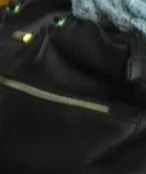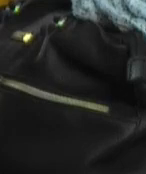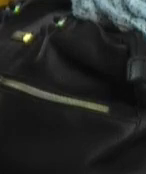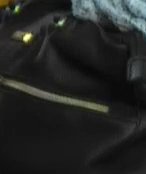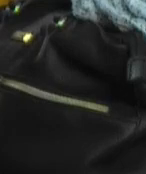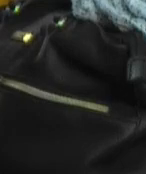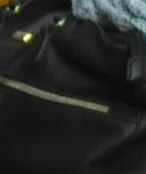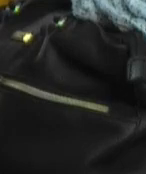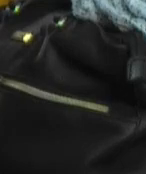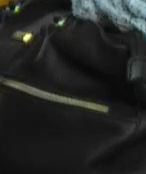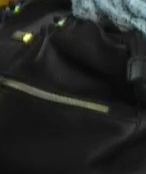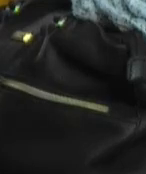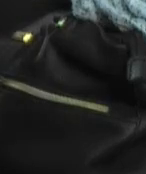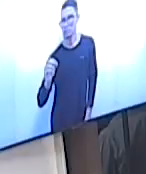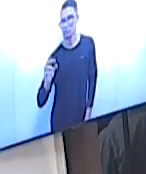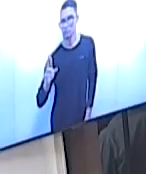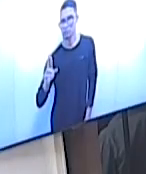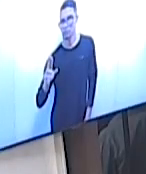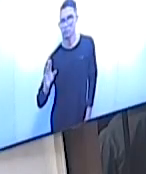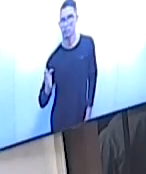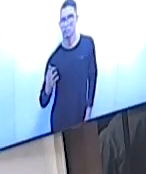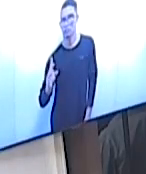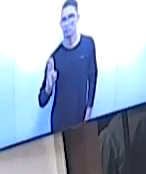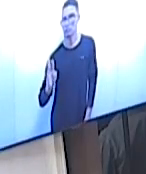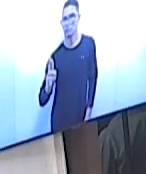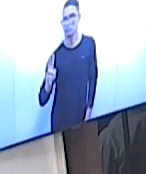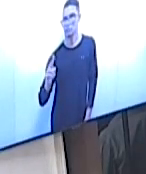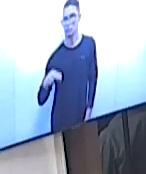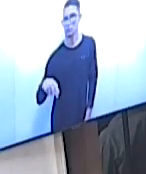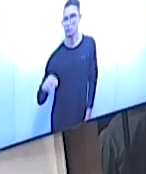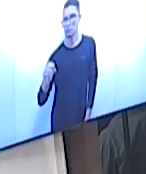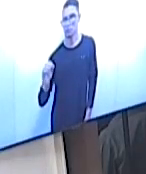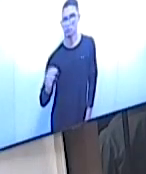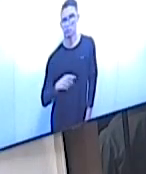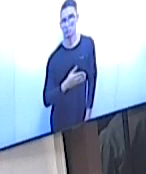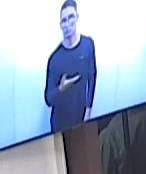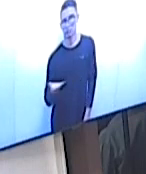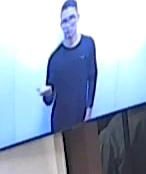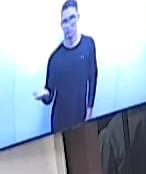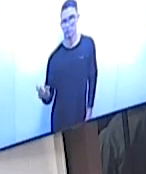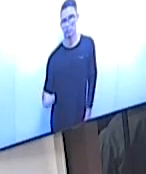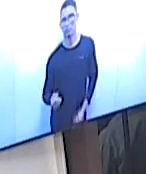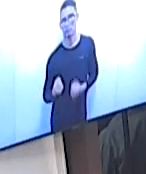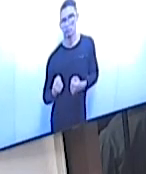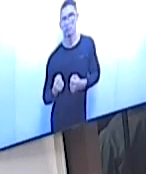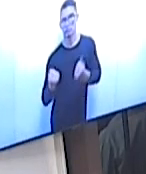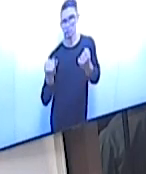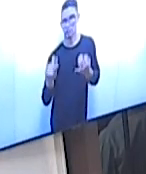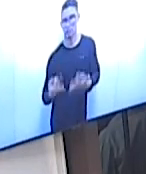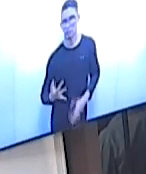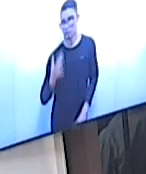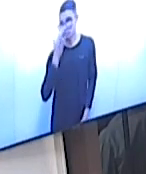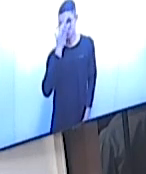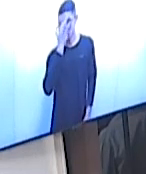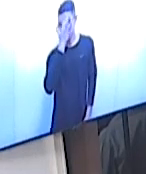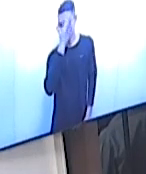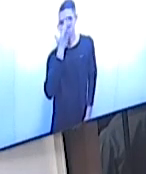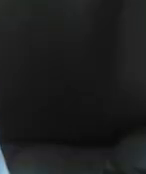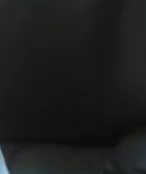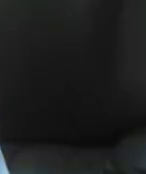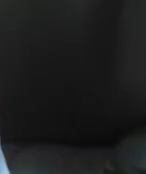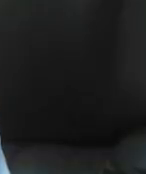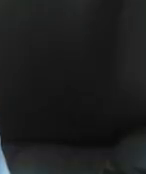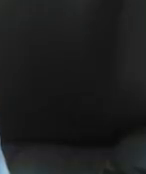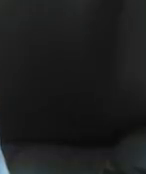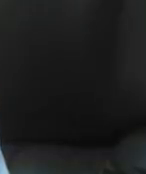Simões foram abordadas as atuações de cada um E como poderiam contribuir a partir da parceria Flávia Azevedo